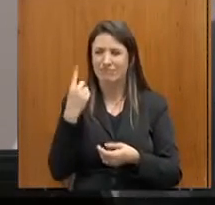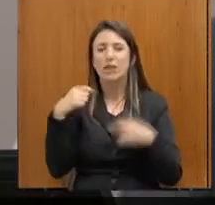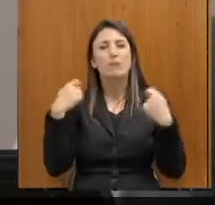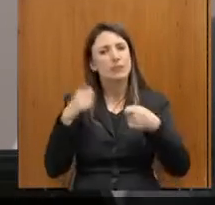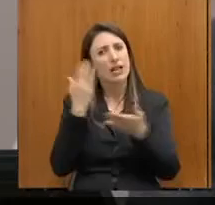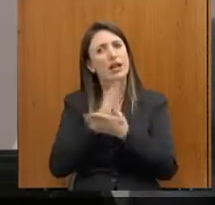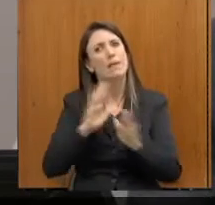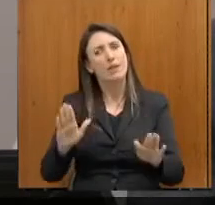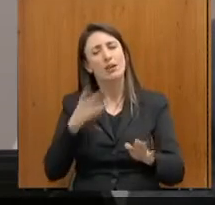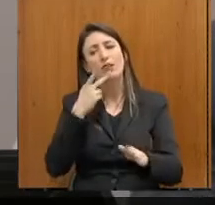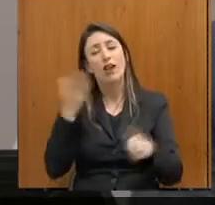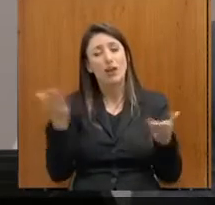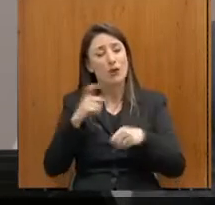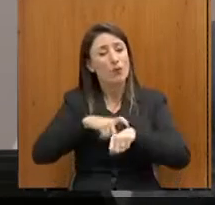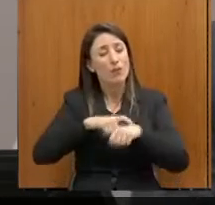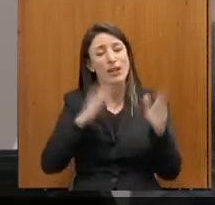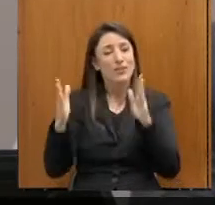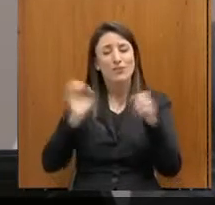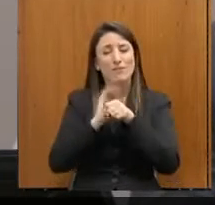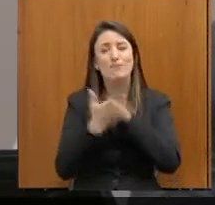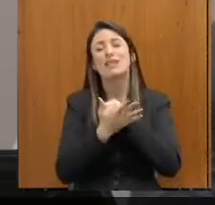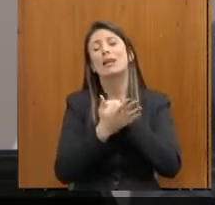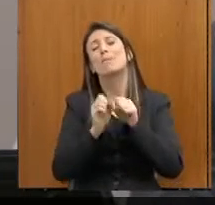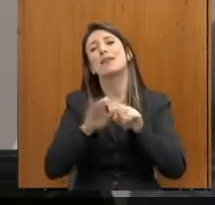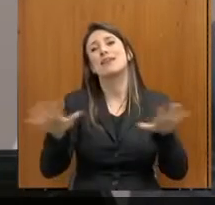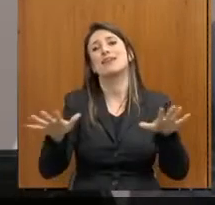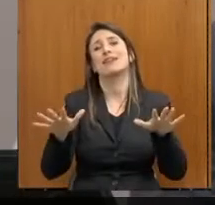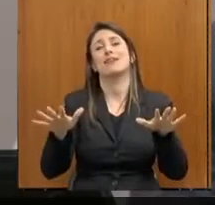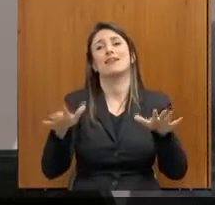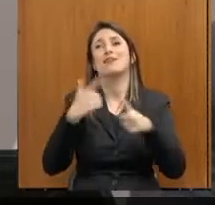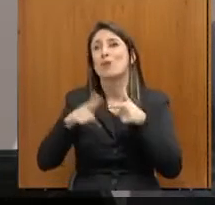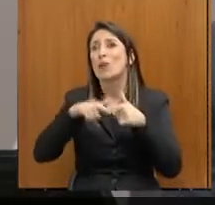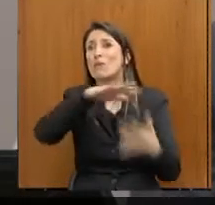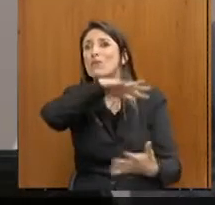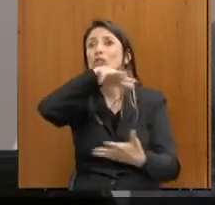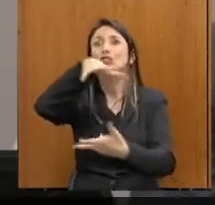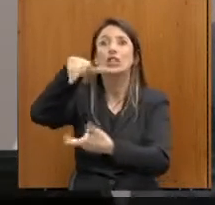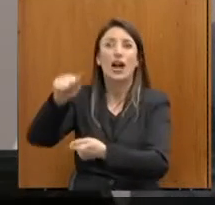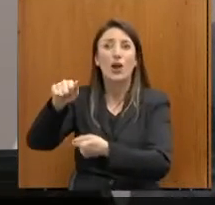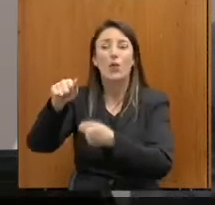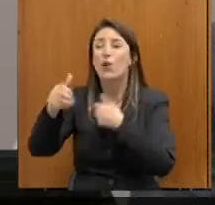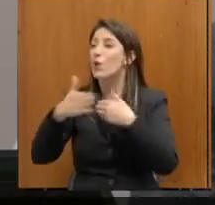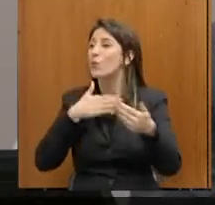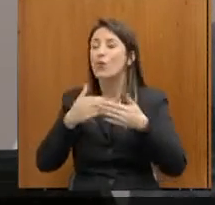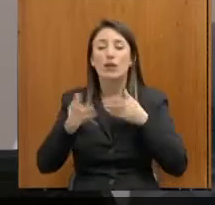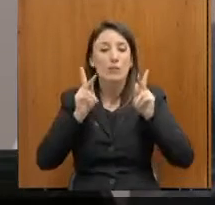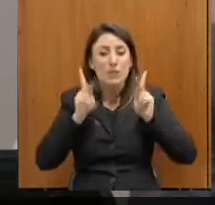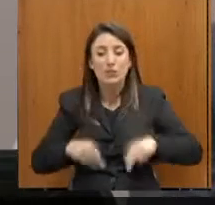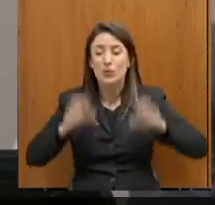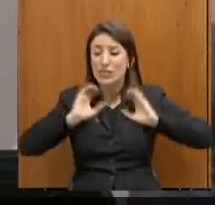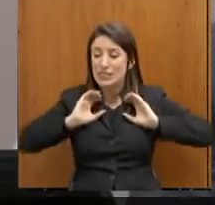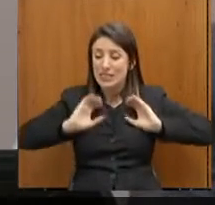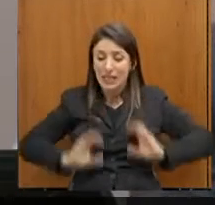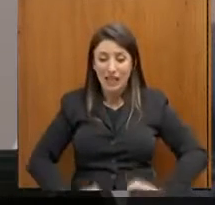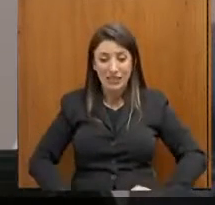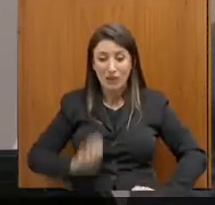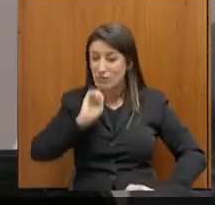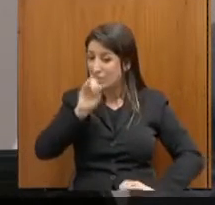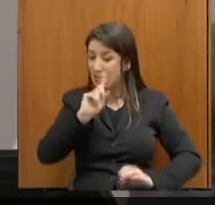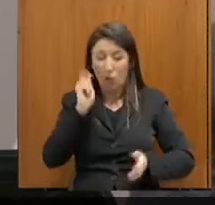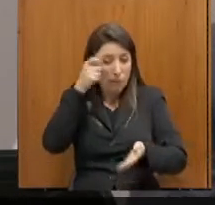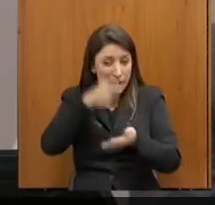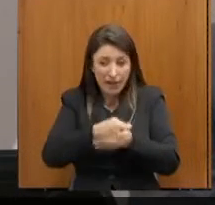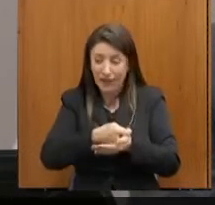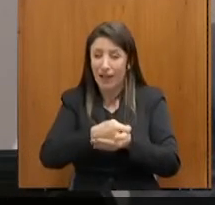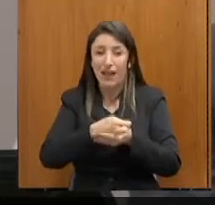a gente tá falando de uma pandemia a gente tá passando por pandemia Mundial onde qualquer cidadão qualquer cidadão que não pagar sua